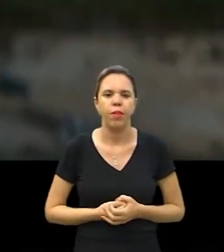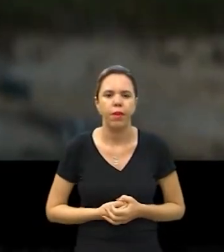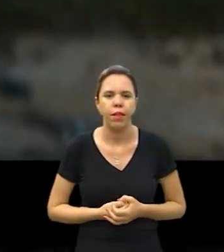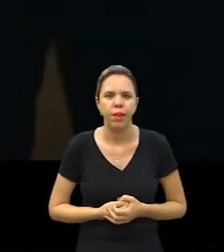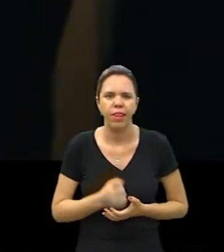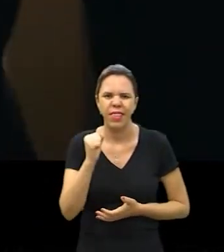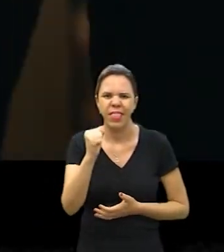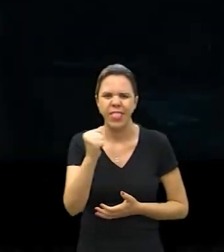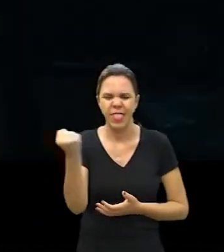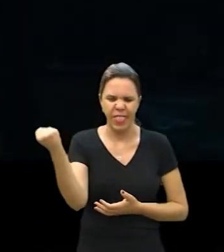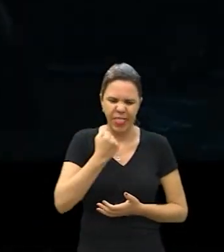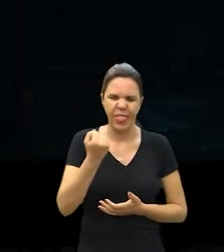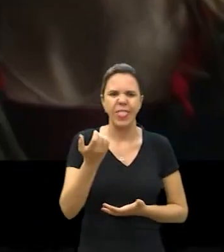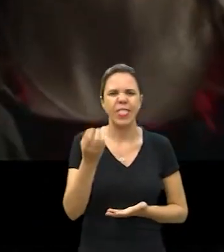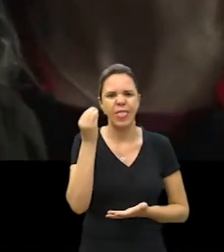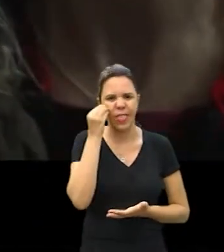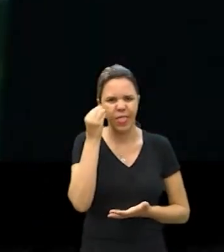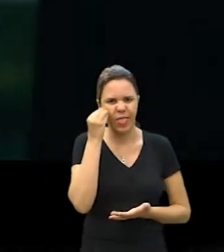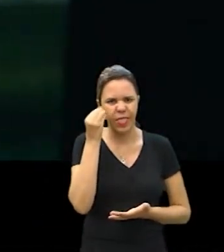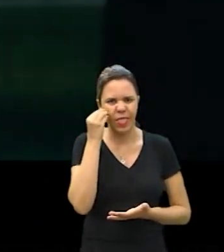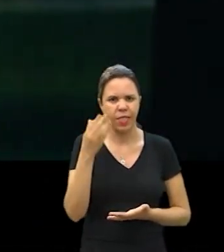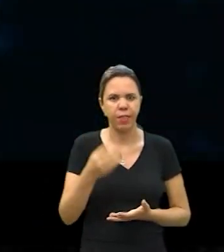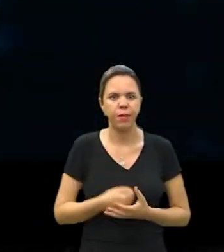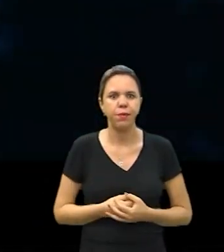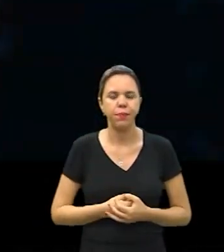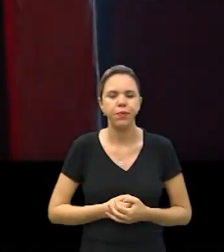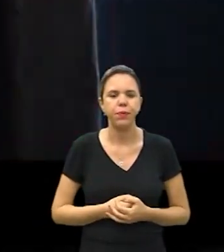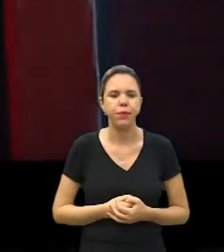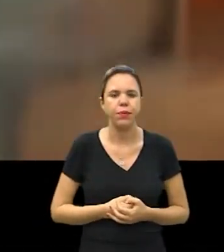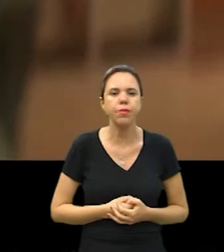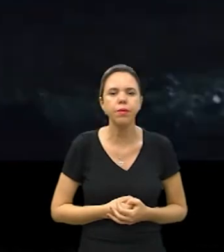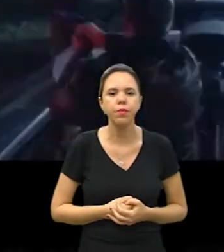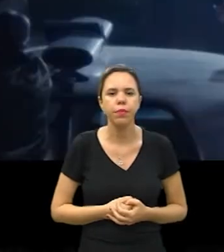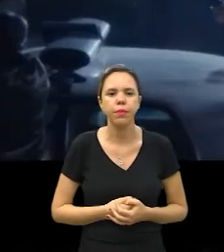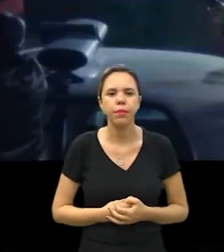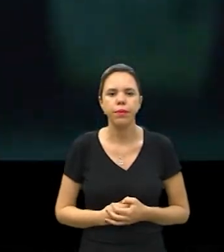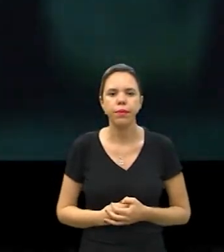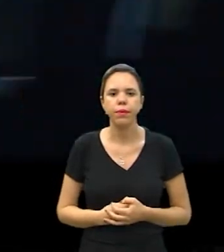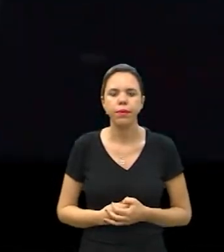Você quer matar alguém? Então me mata! Michael!